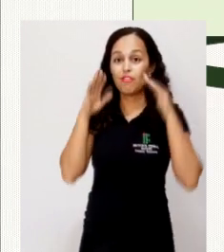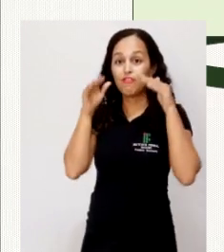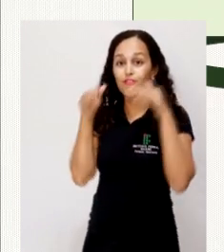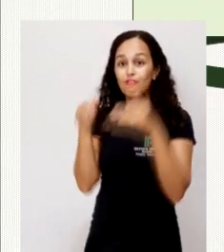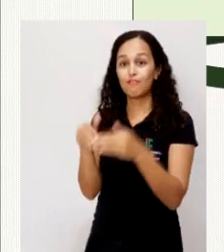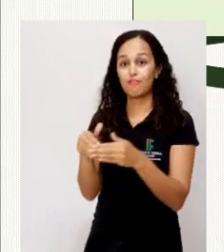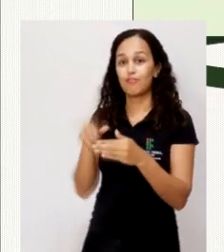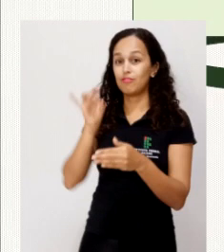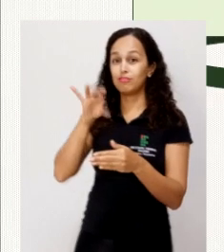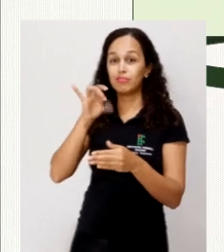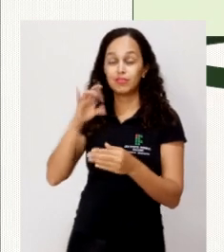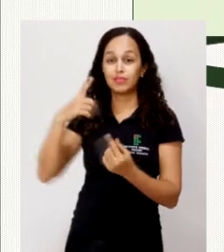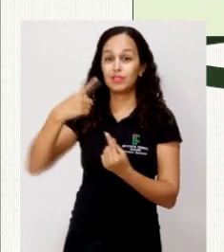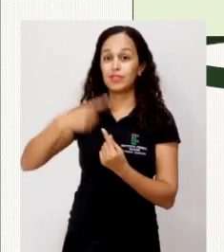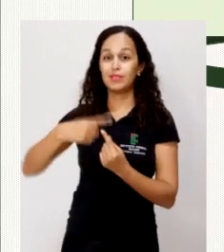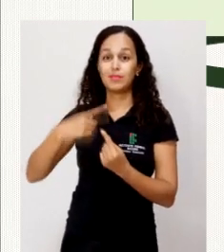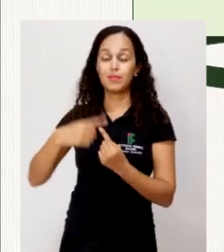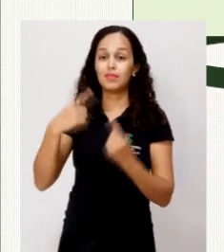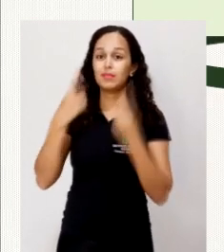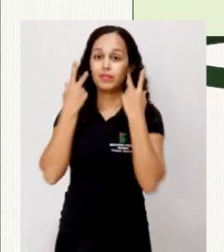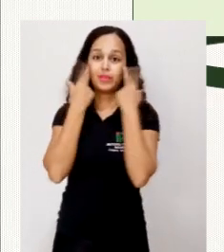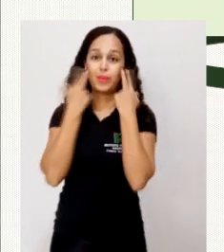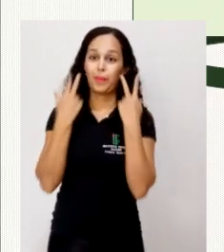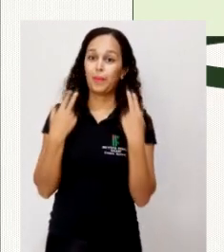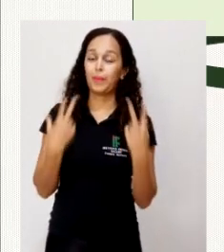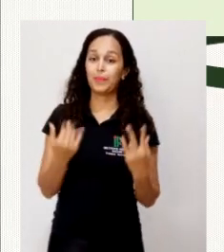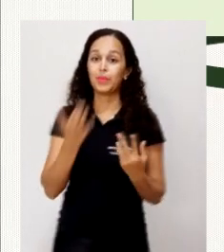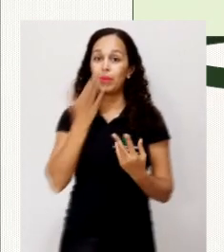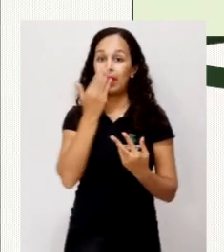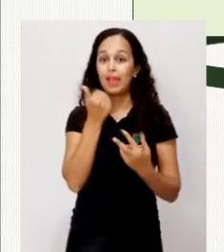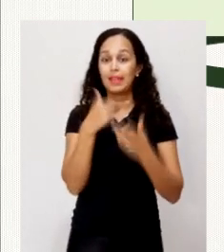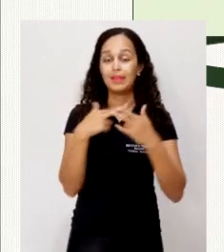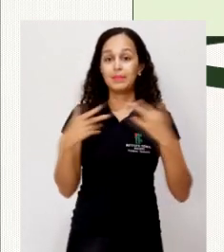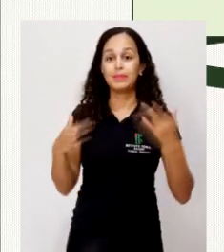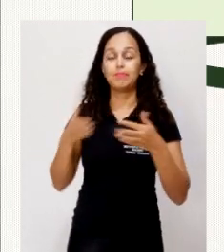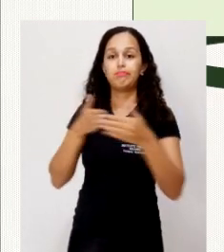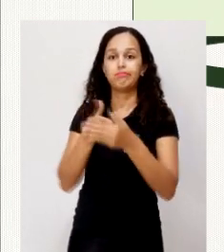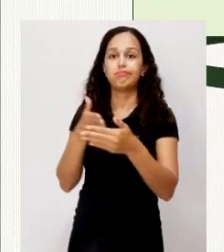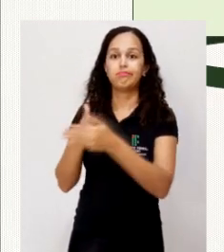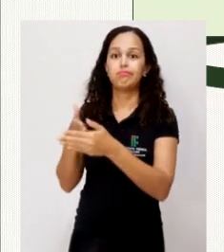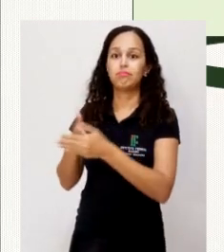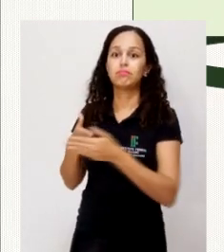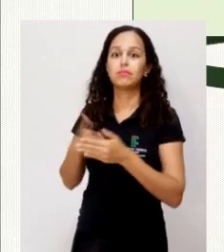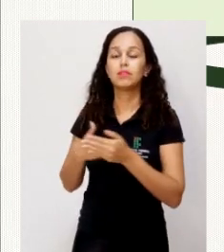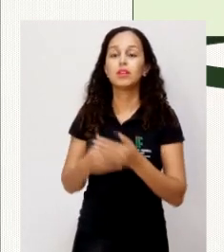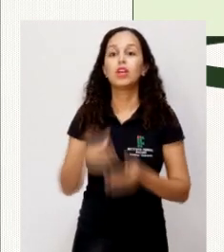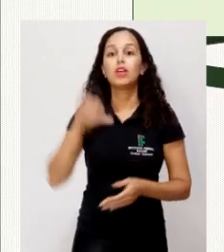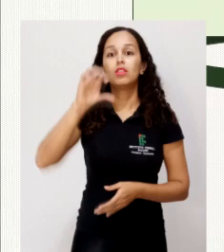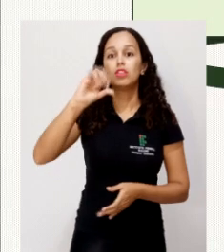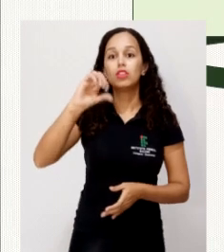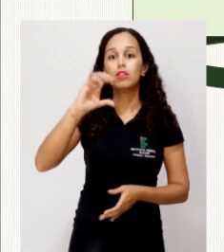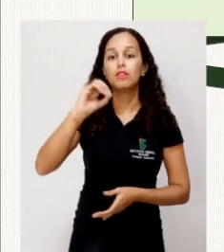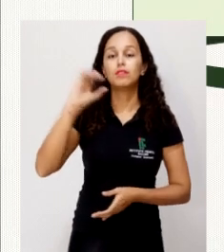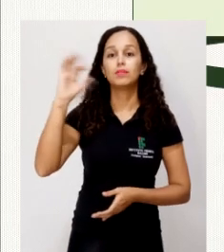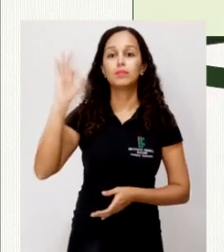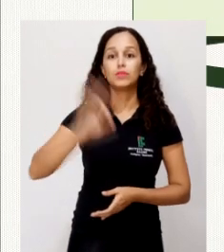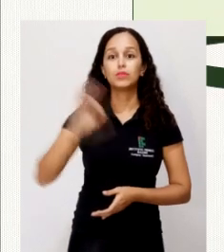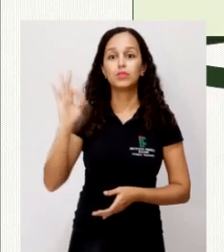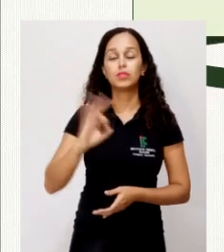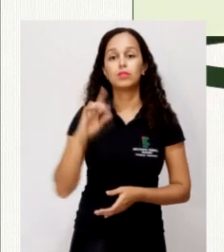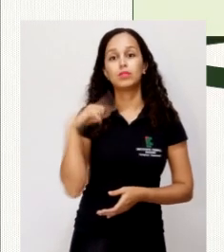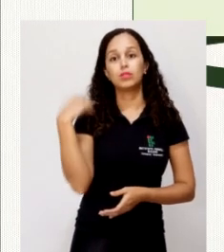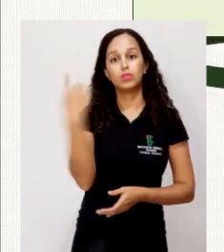espécies convencionais, tornando essa alimentação muito limitada. 90% dos alimentos que